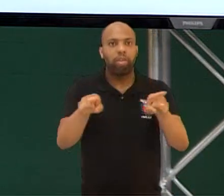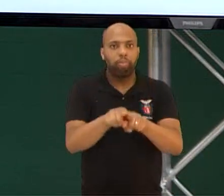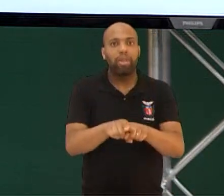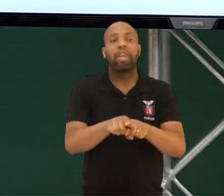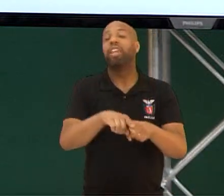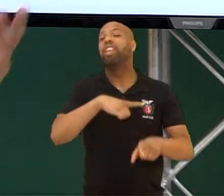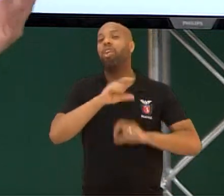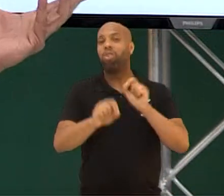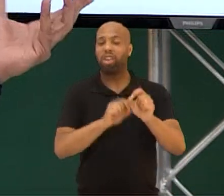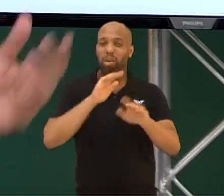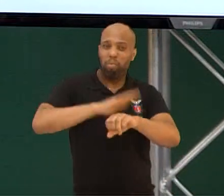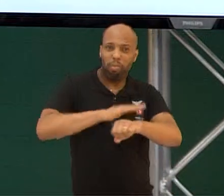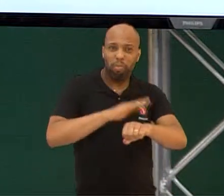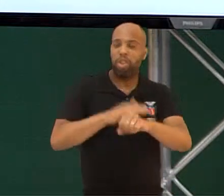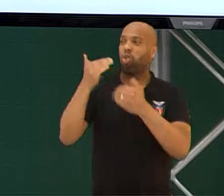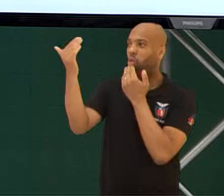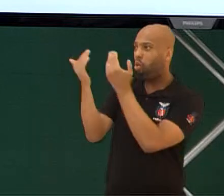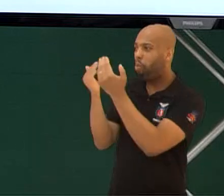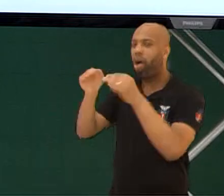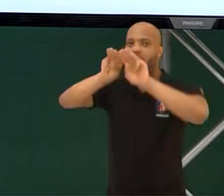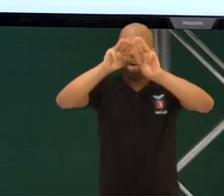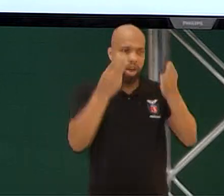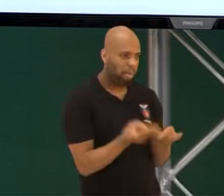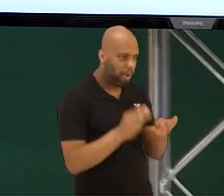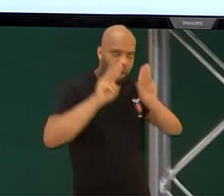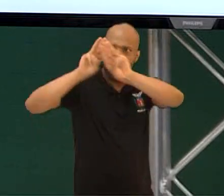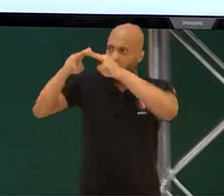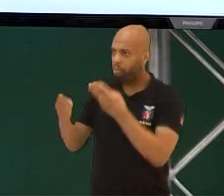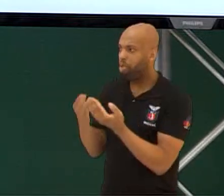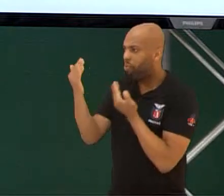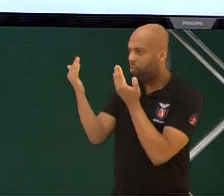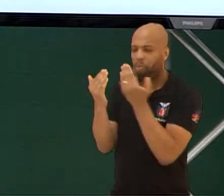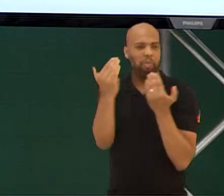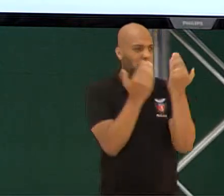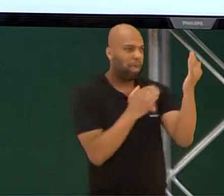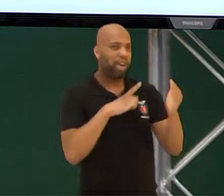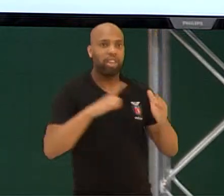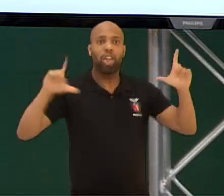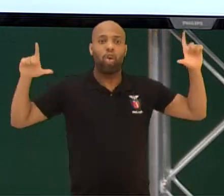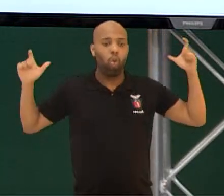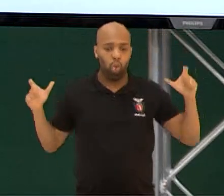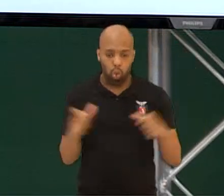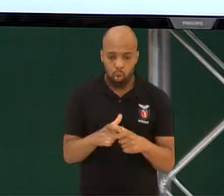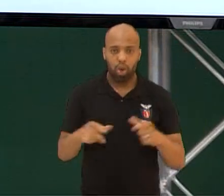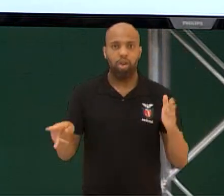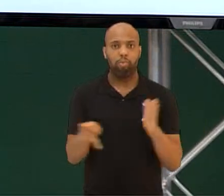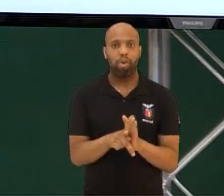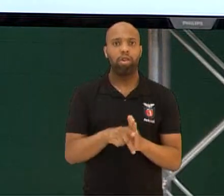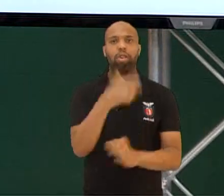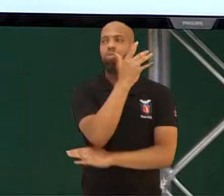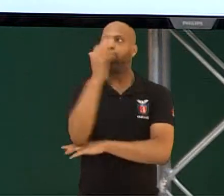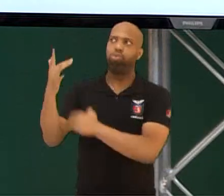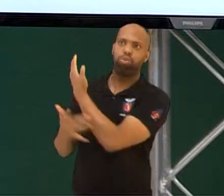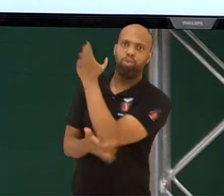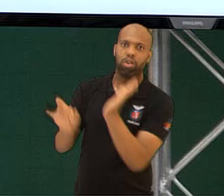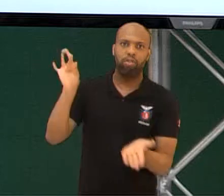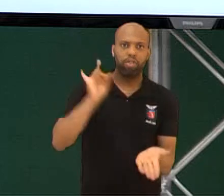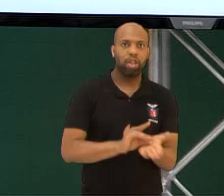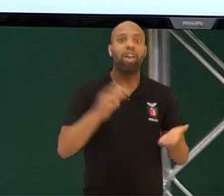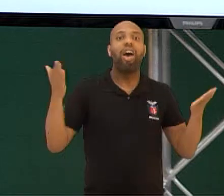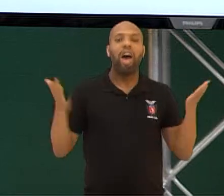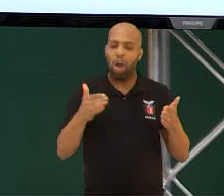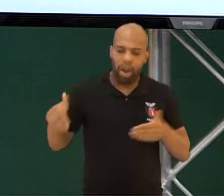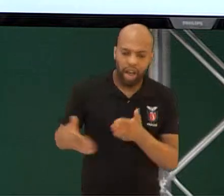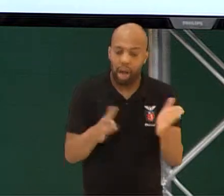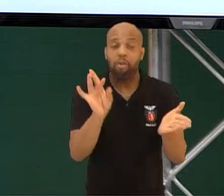chegamos a um ponto, quando nós fazemos essa comparação do mapa, que nós percebemos, então, a diminuição que teve da mata original. Então, quais são os caminhos que nós temos que fazer